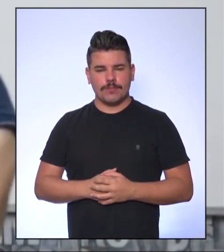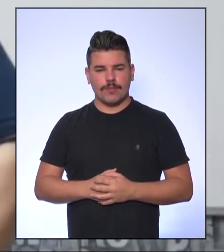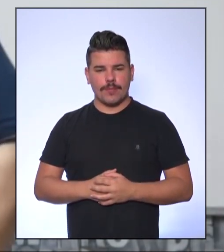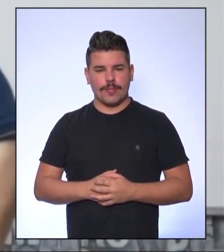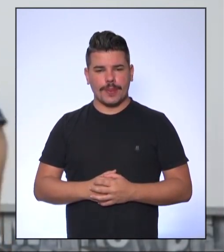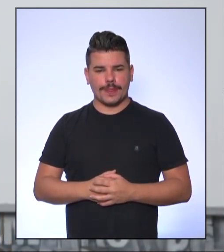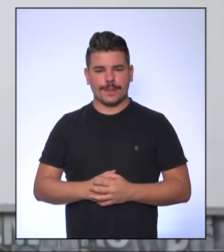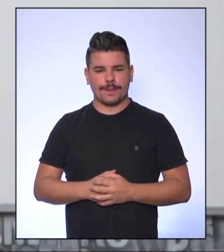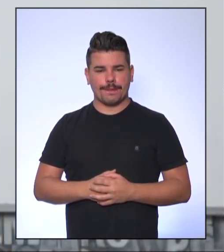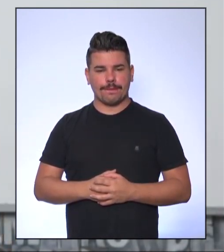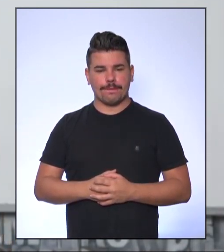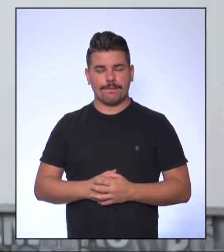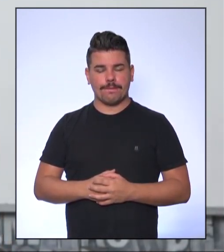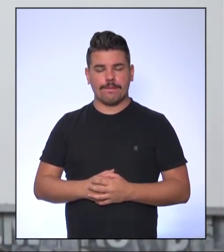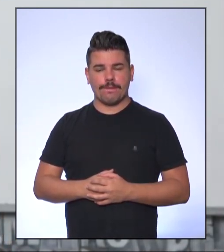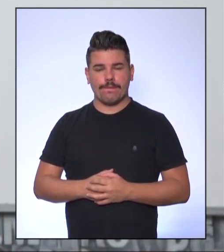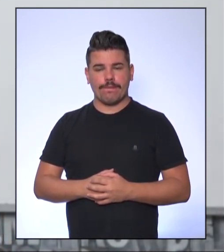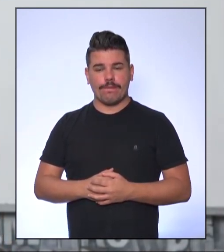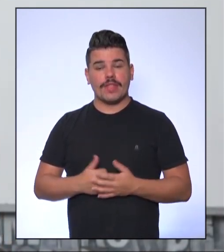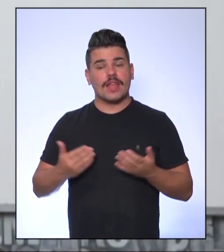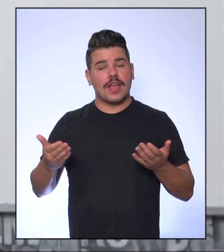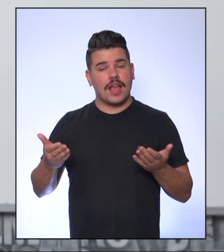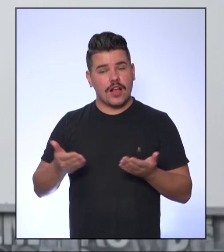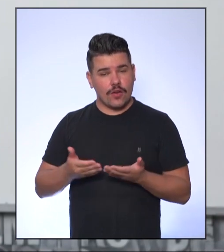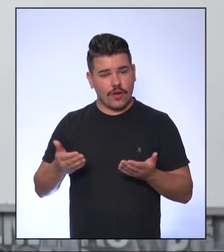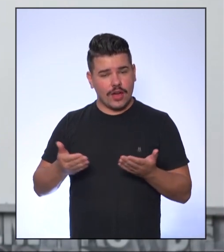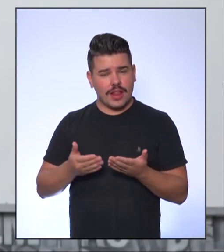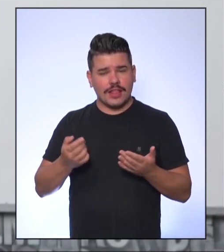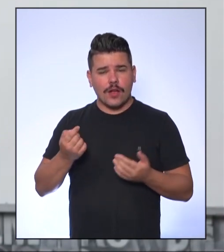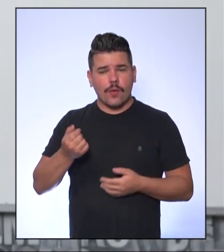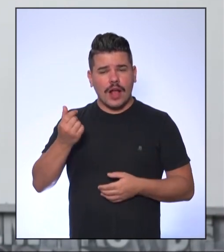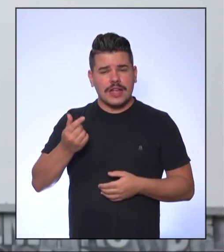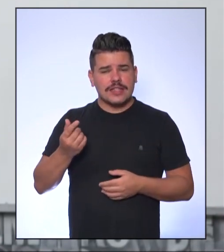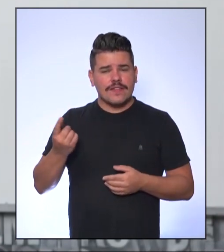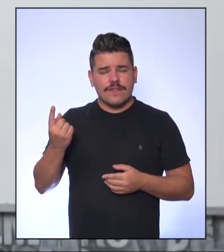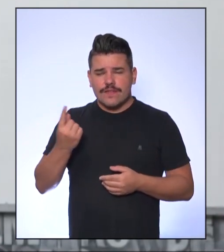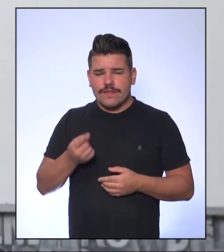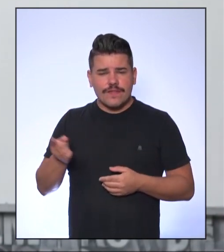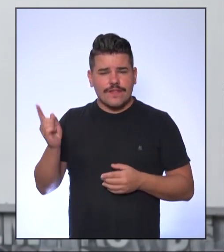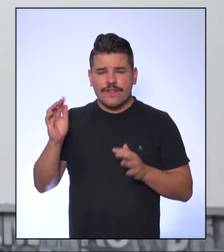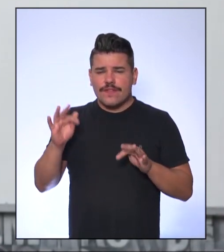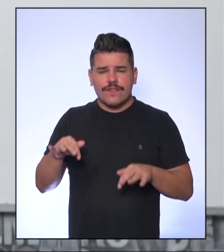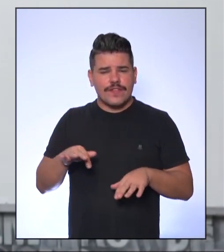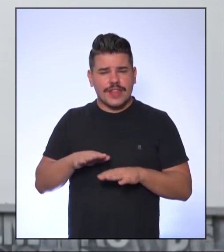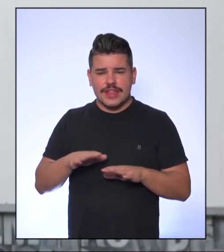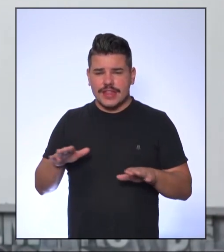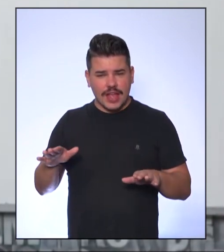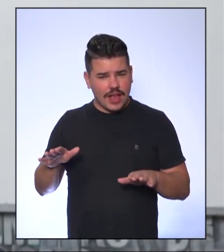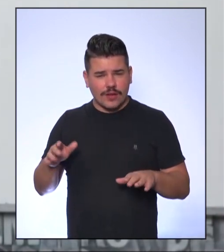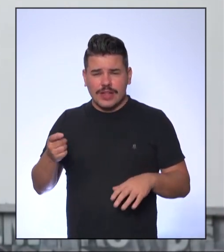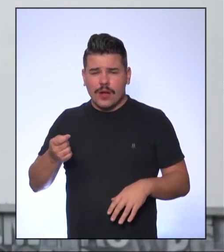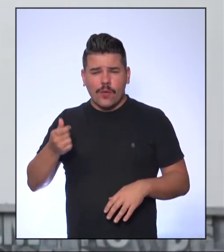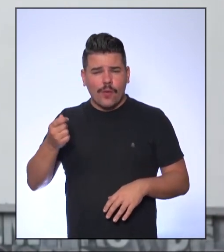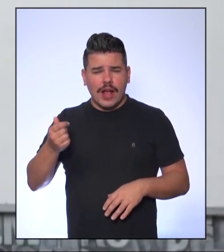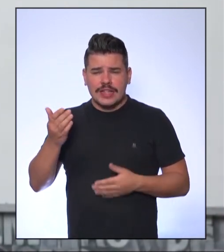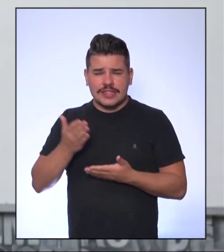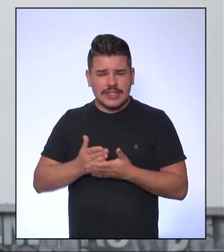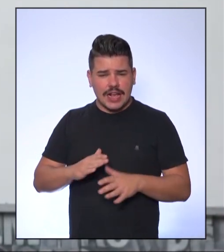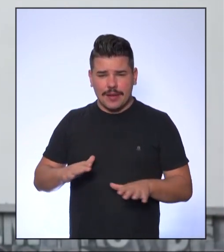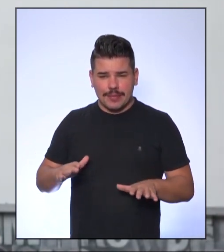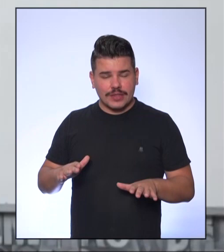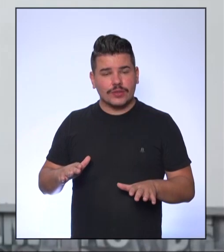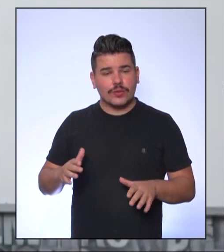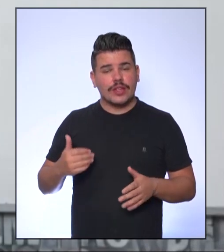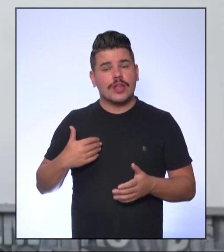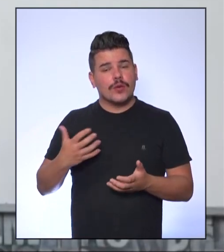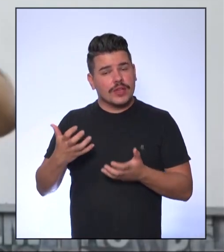E aí, agora a gente vai entrar na nossa fase final. O nosso tempo está assim, quase indo, né? Quase indo. E aí eu